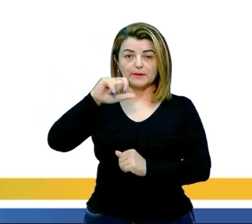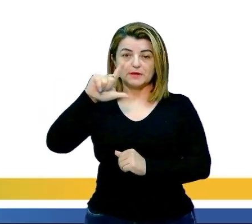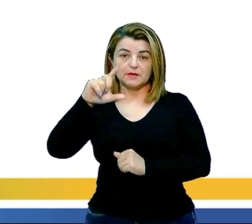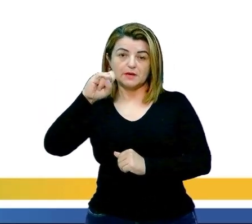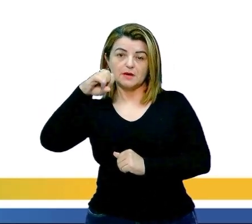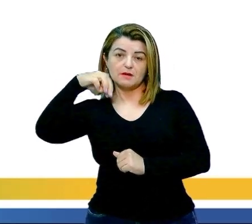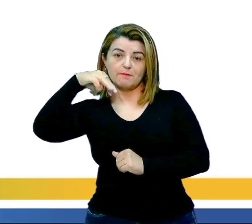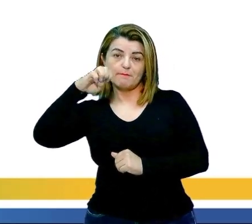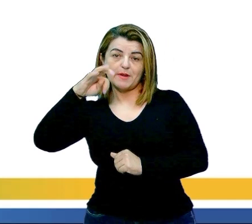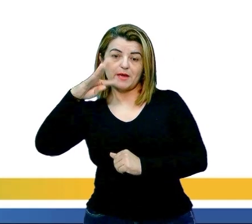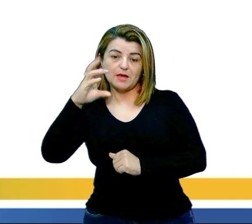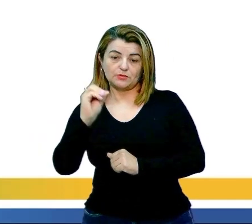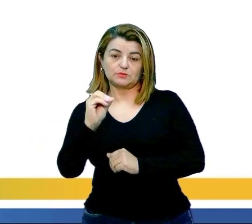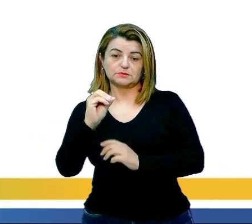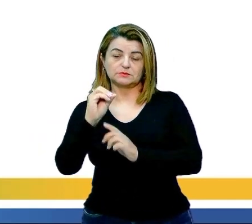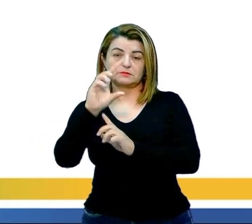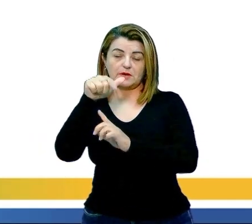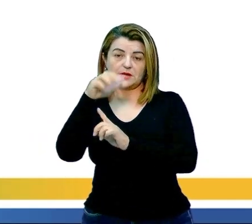É